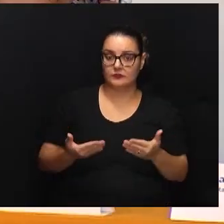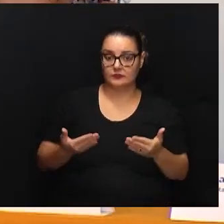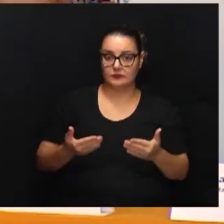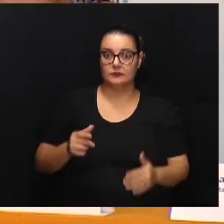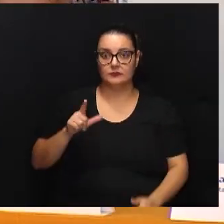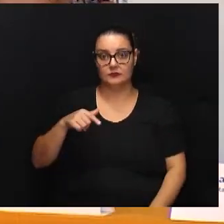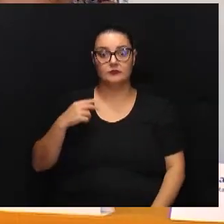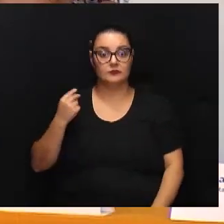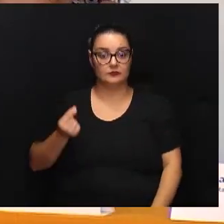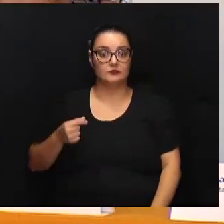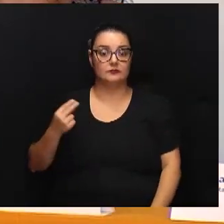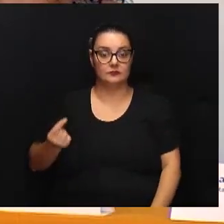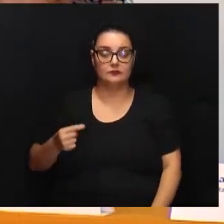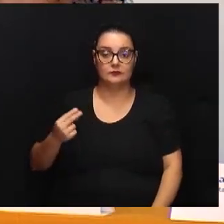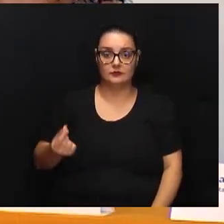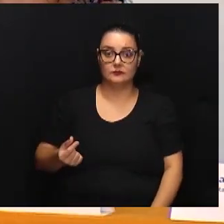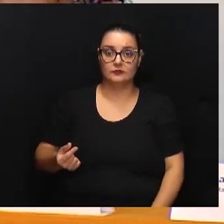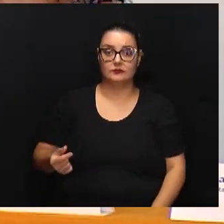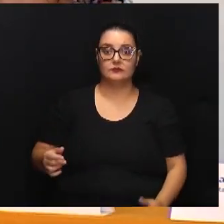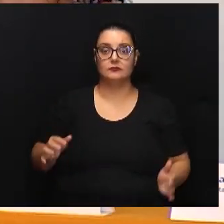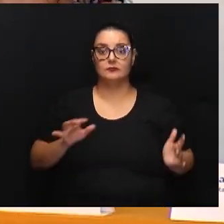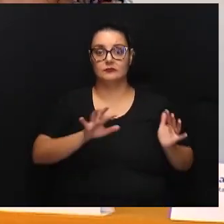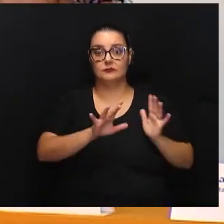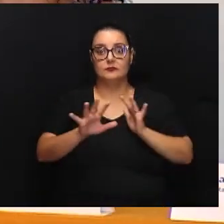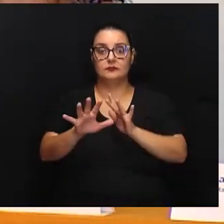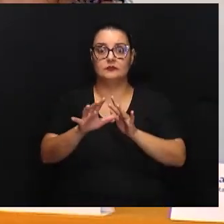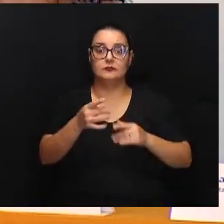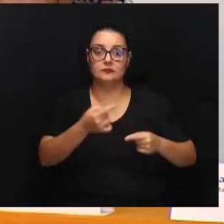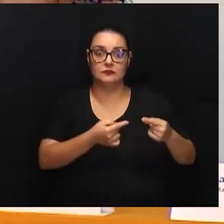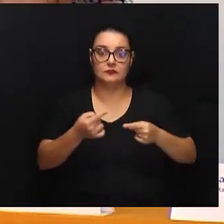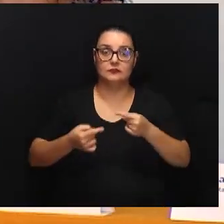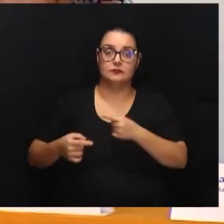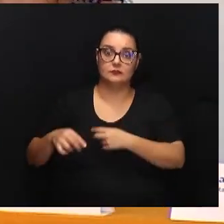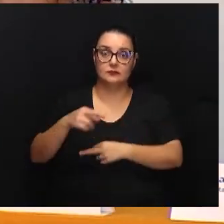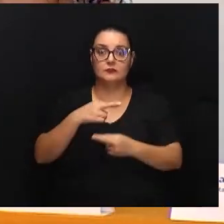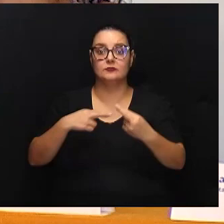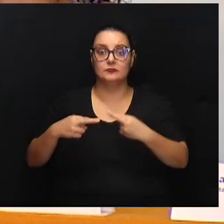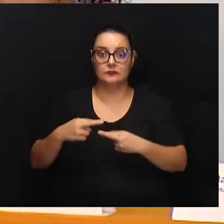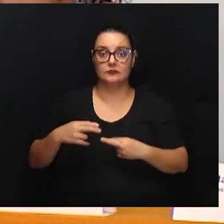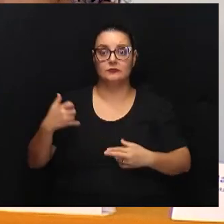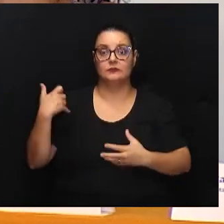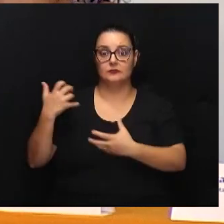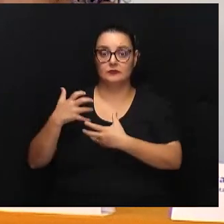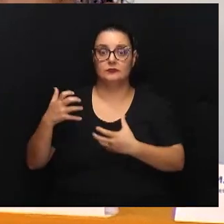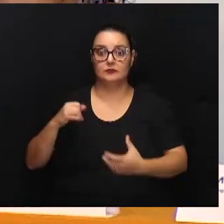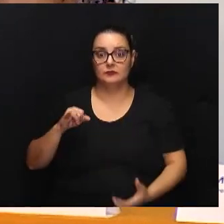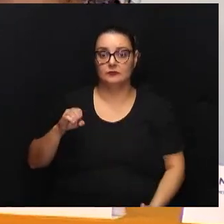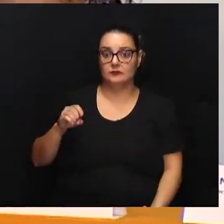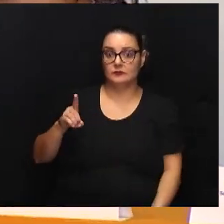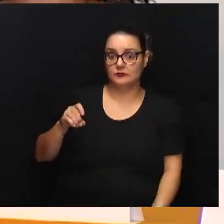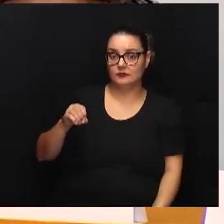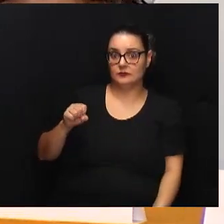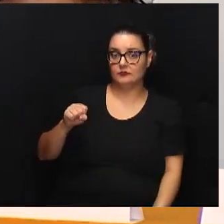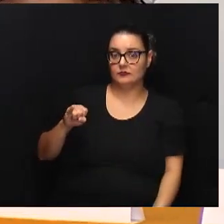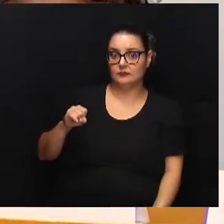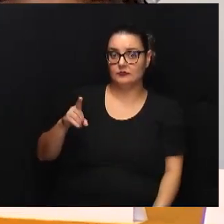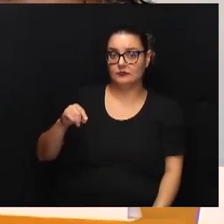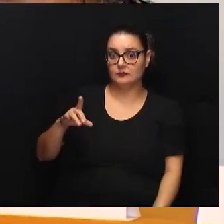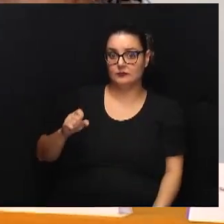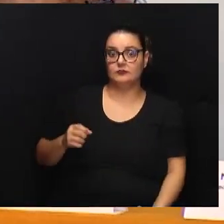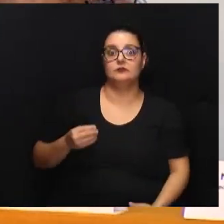E é muito importante que hoje, né, depois de muito tempo, as paradas estejam discutindo a questão da